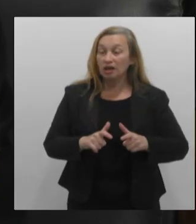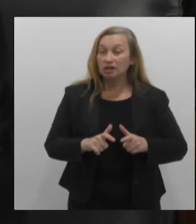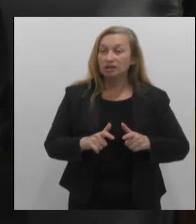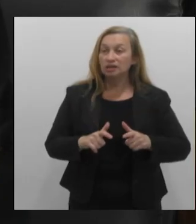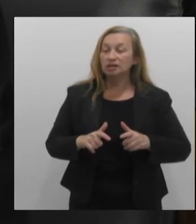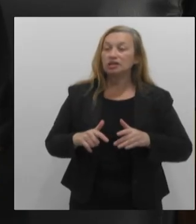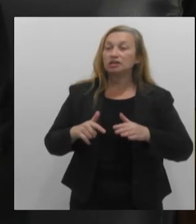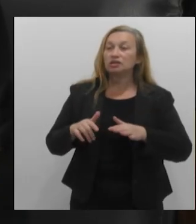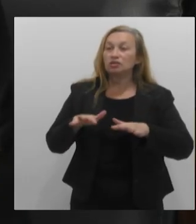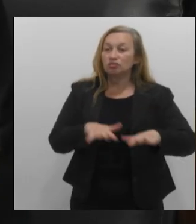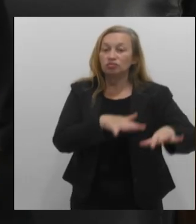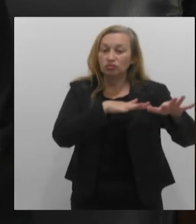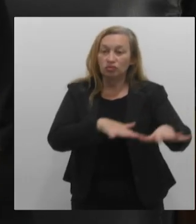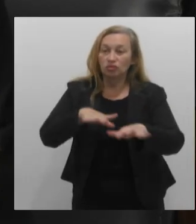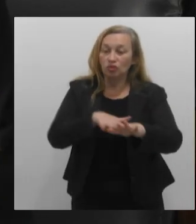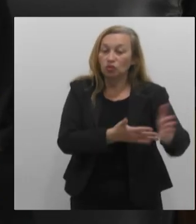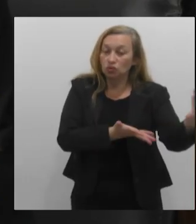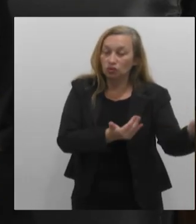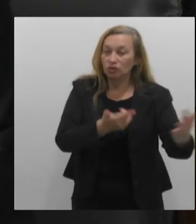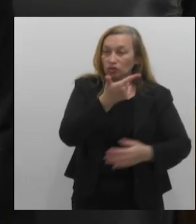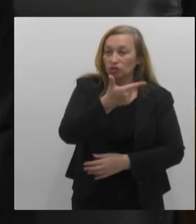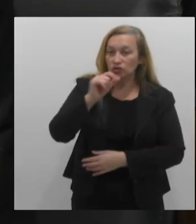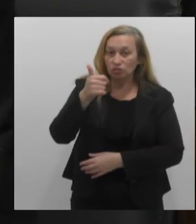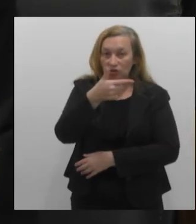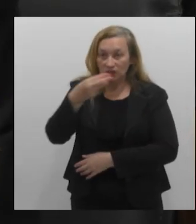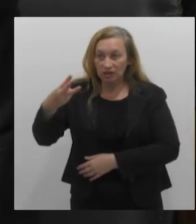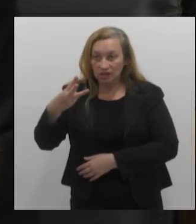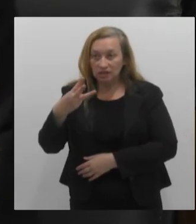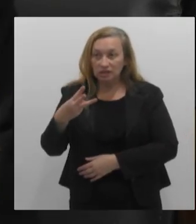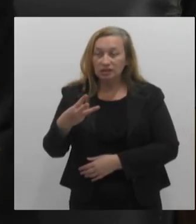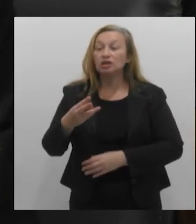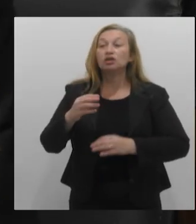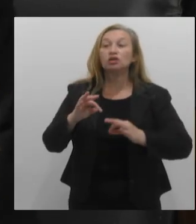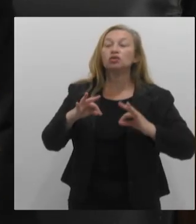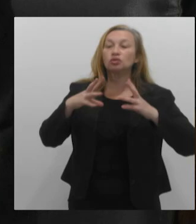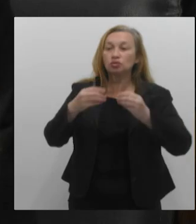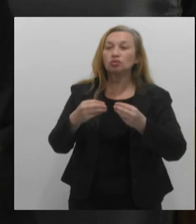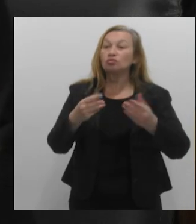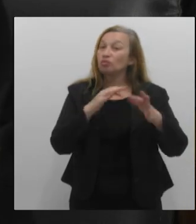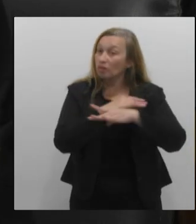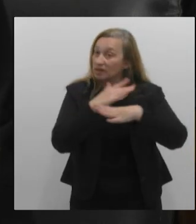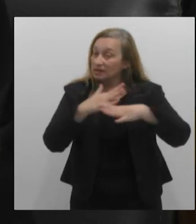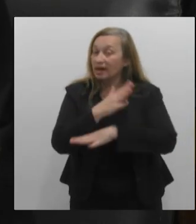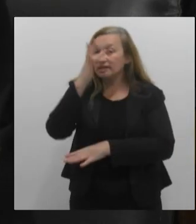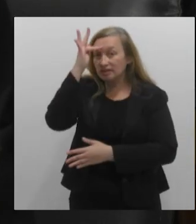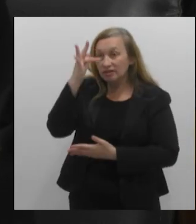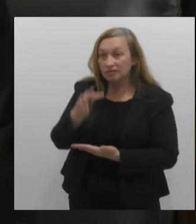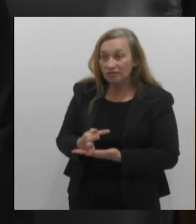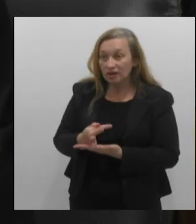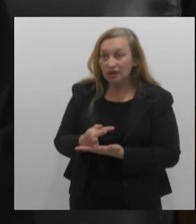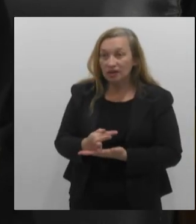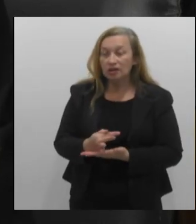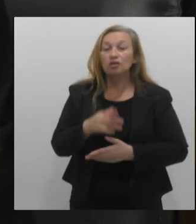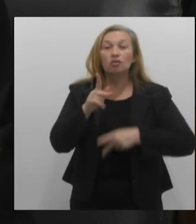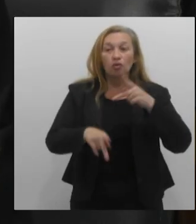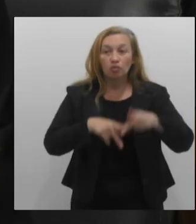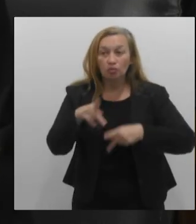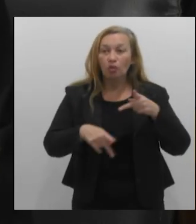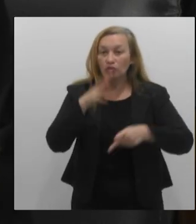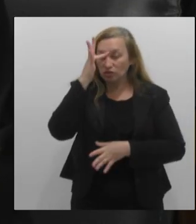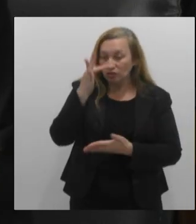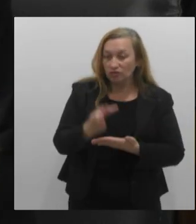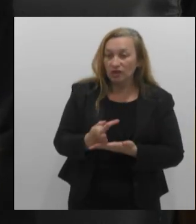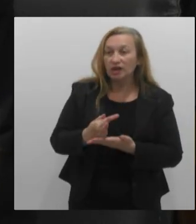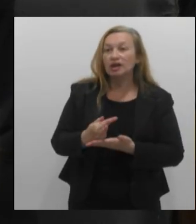Jornada Mundial da Juventude de 2013, mas é sobretudo uma cidade de fé, com um povo de fé, que a